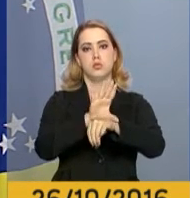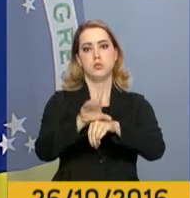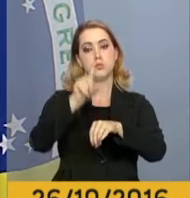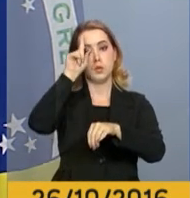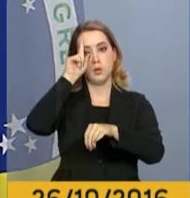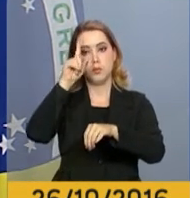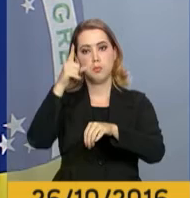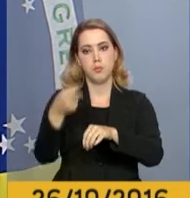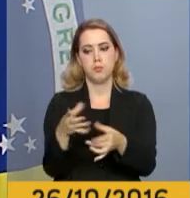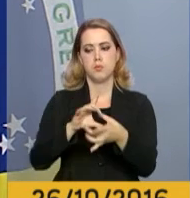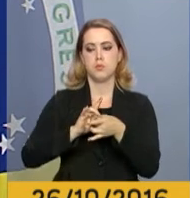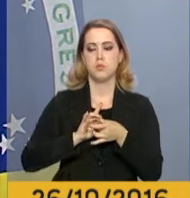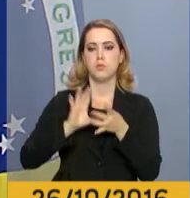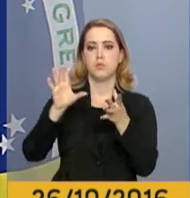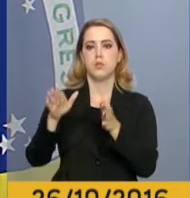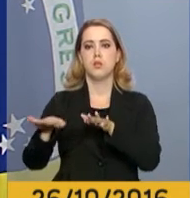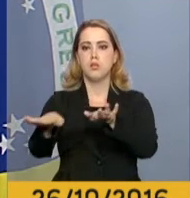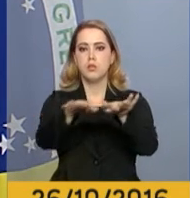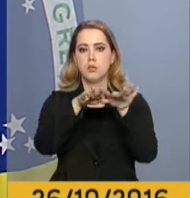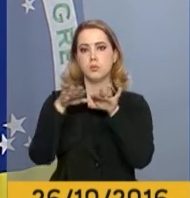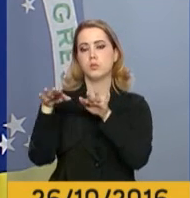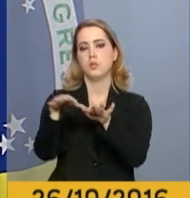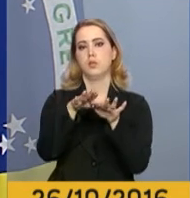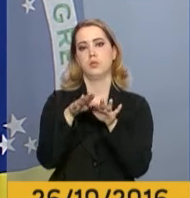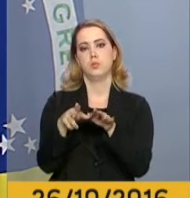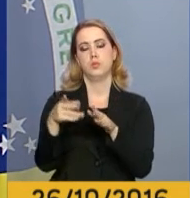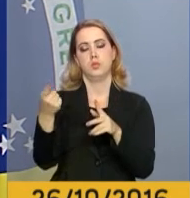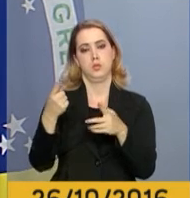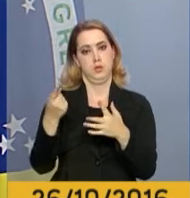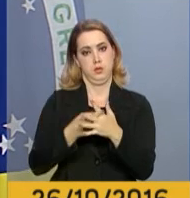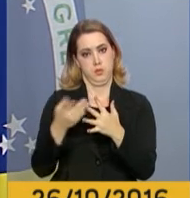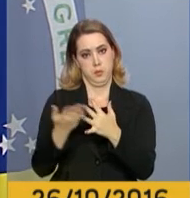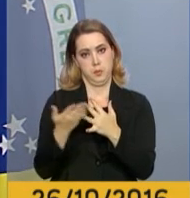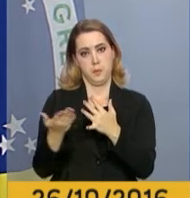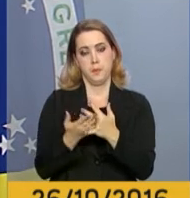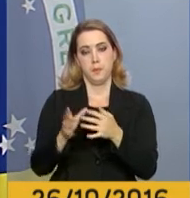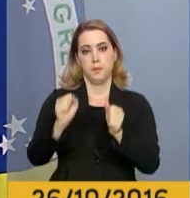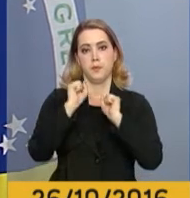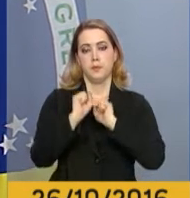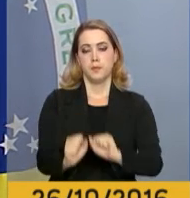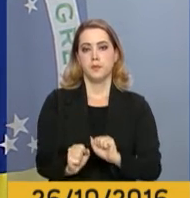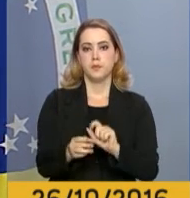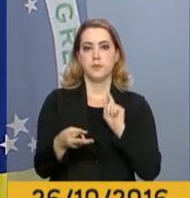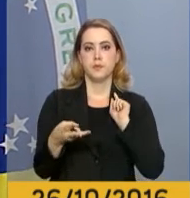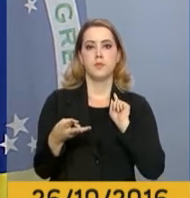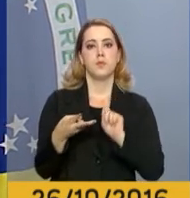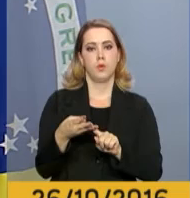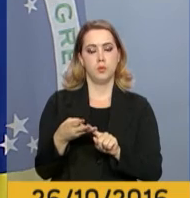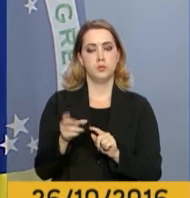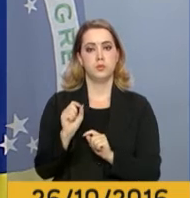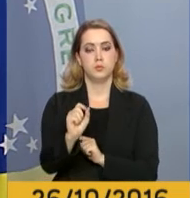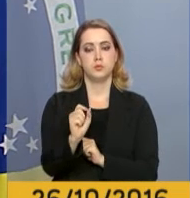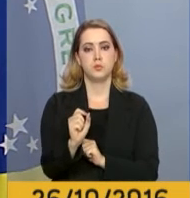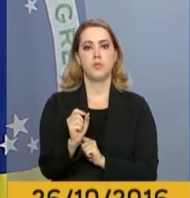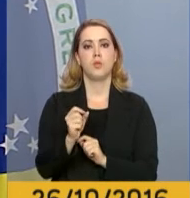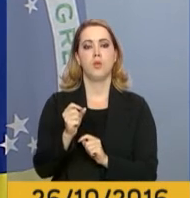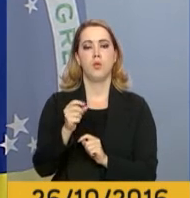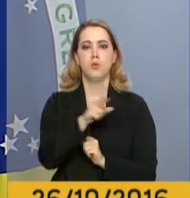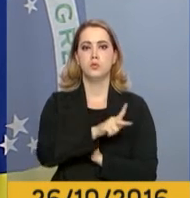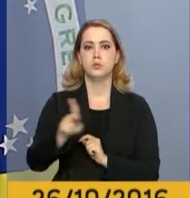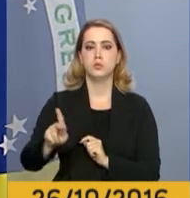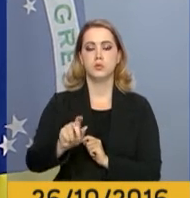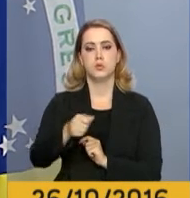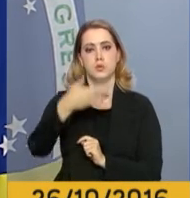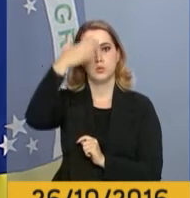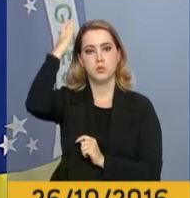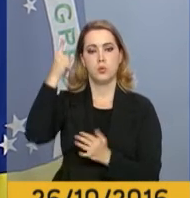a independência e a harmonia entre os poderes. Por sua vez, o presidente confirma a realização da reunião